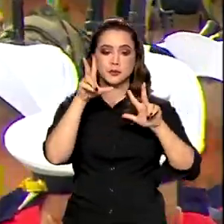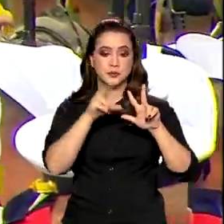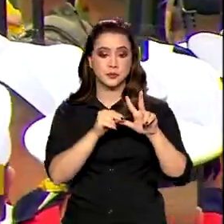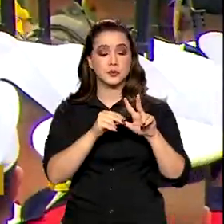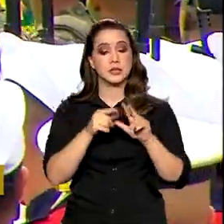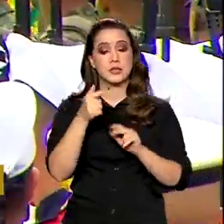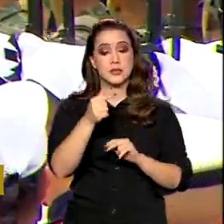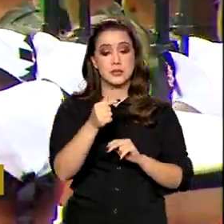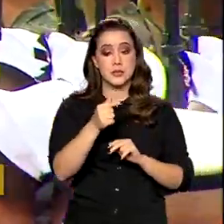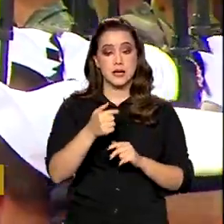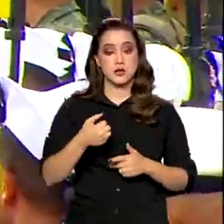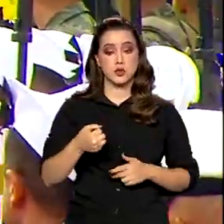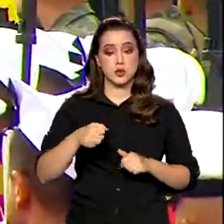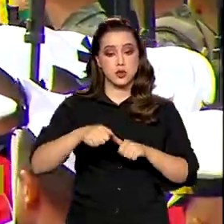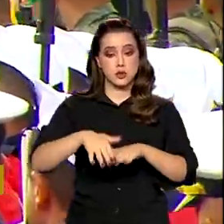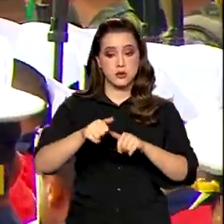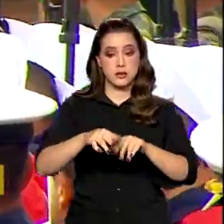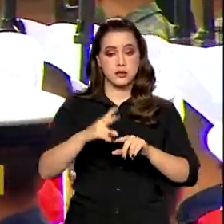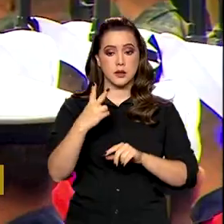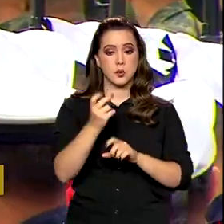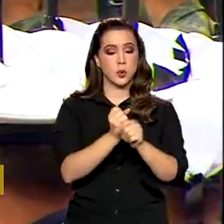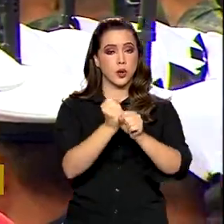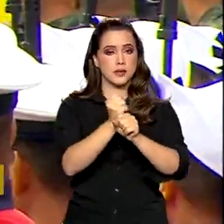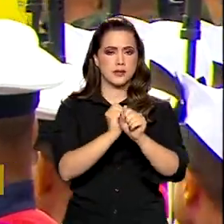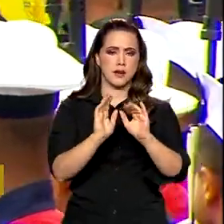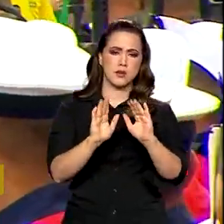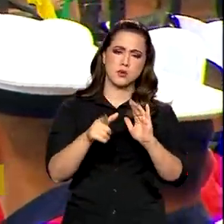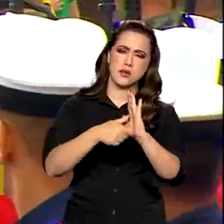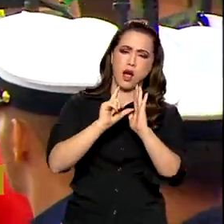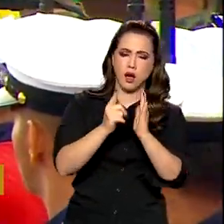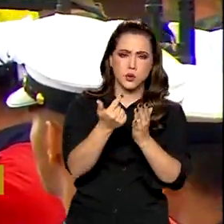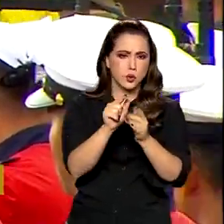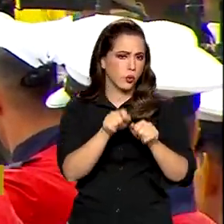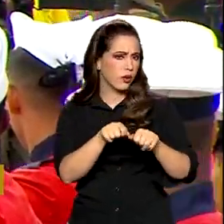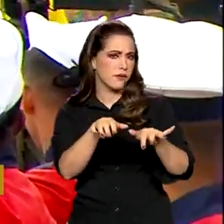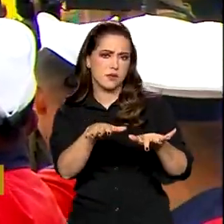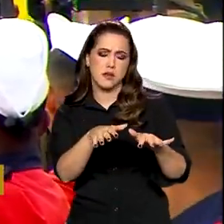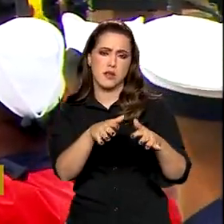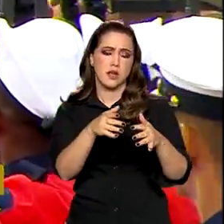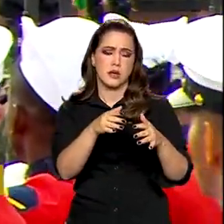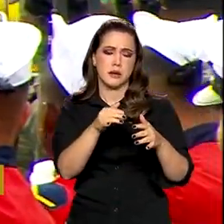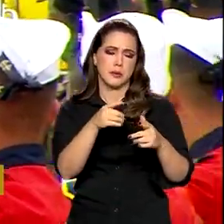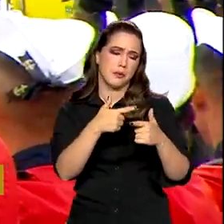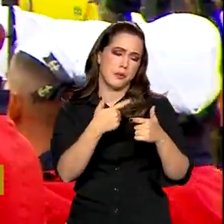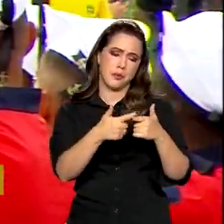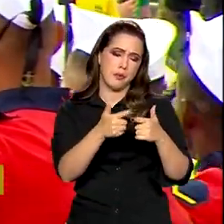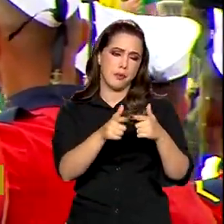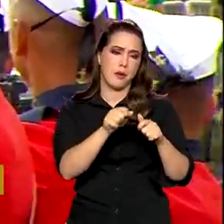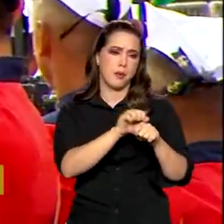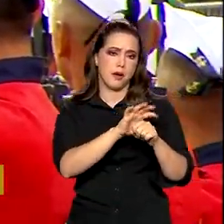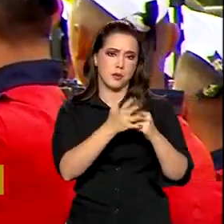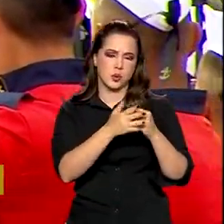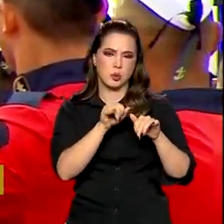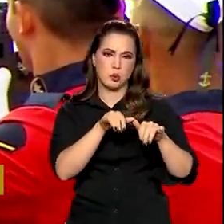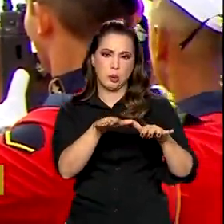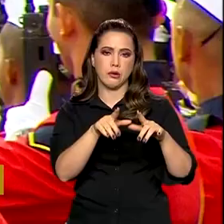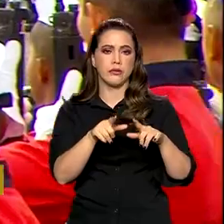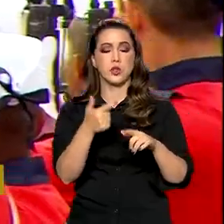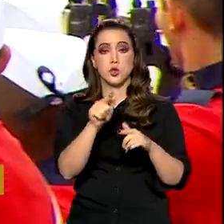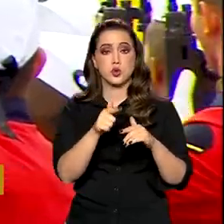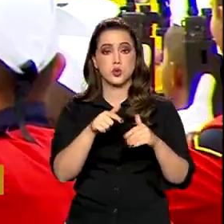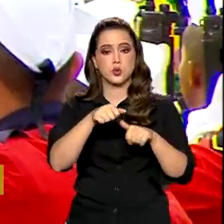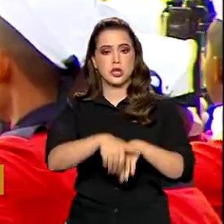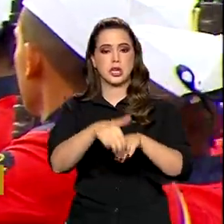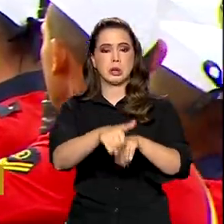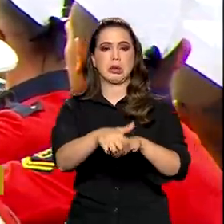do 7 de setembro. Depois de 2 anos de pandemia, estamos aqui numa festa completa. E a gente consegue ouvir, a gente está muito próximo, o presidente está bem pertinho